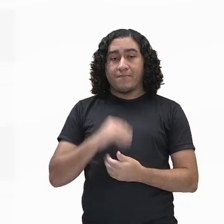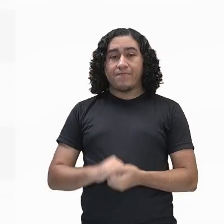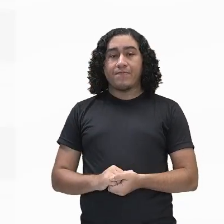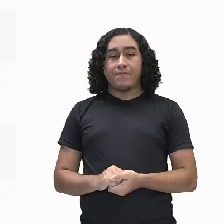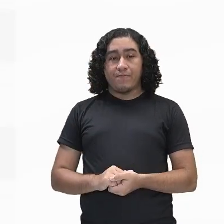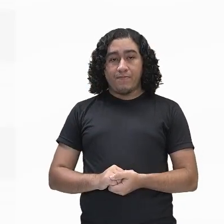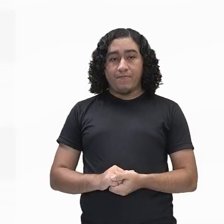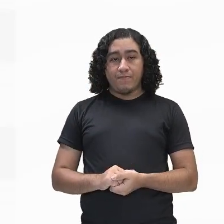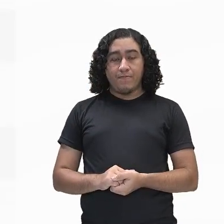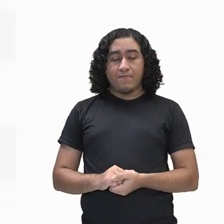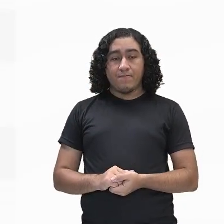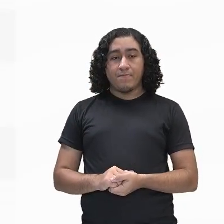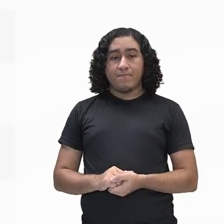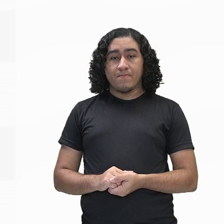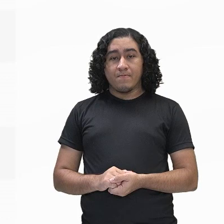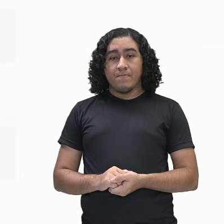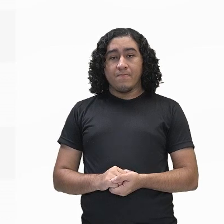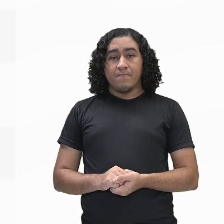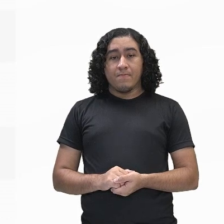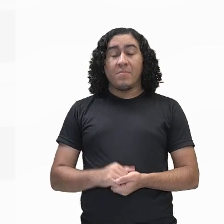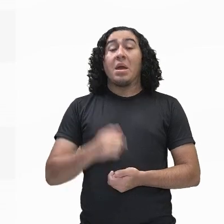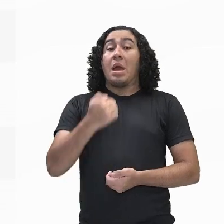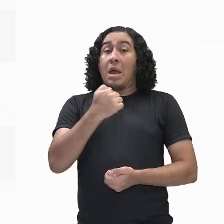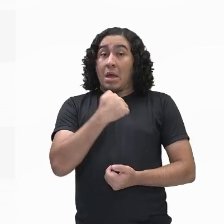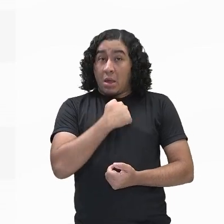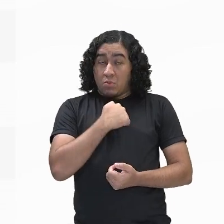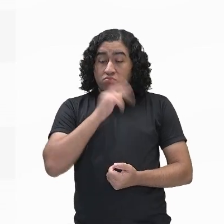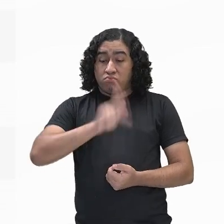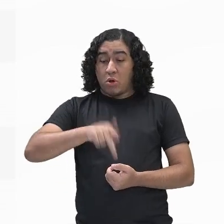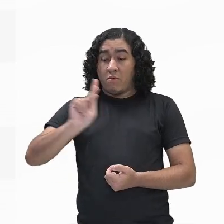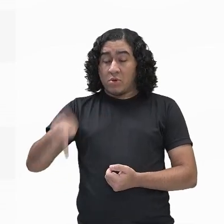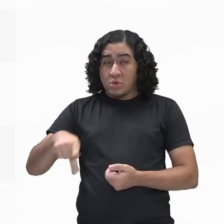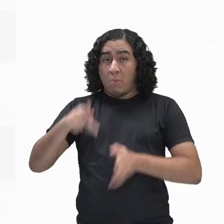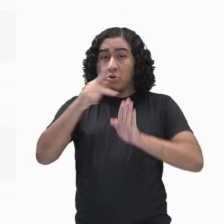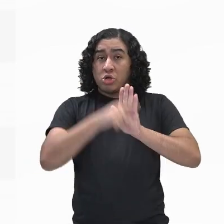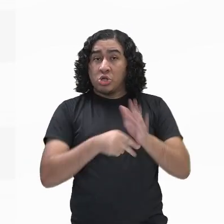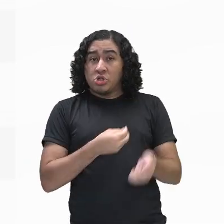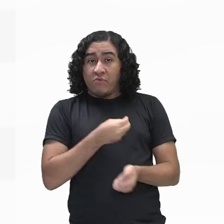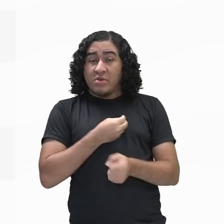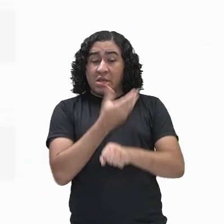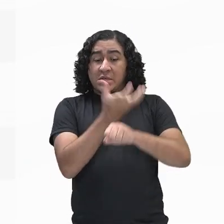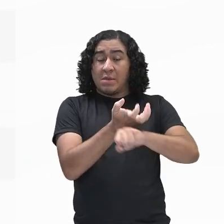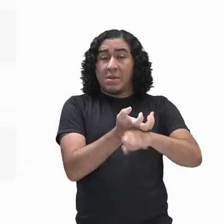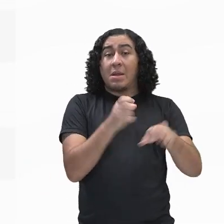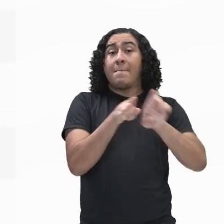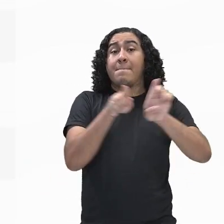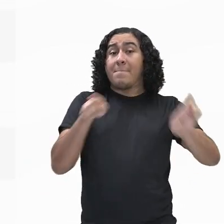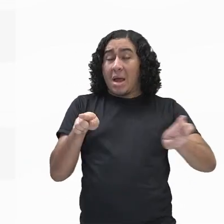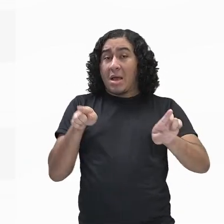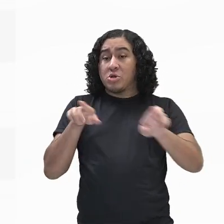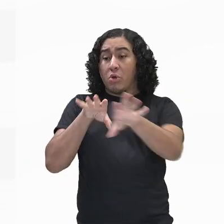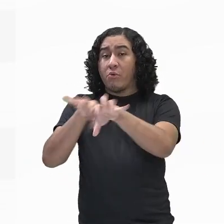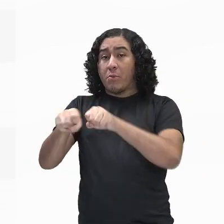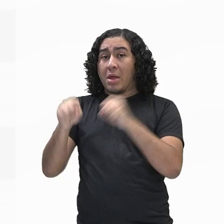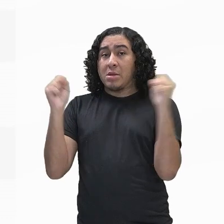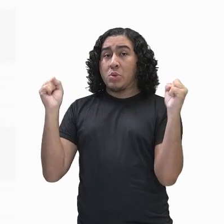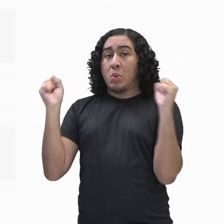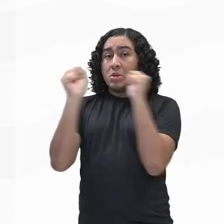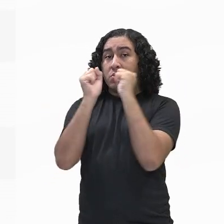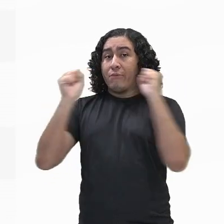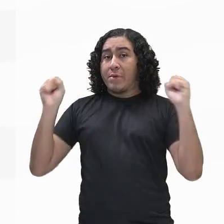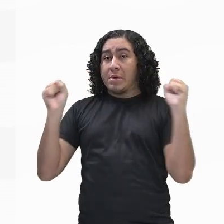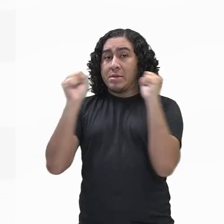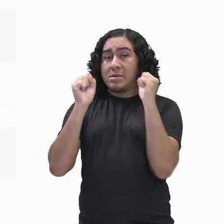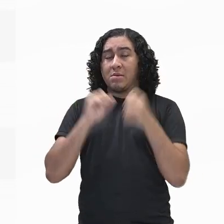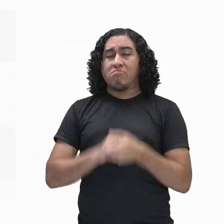gente. Bom, eu estou ministrando projeto de vida a vocês, mas sou professor de Educação Física. E lá